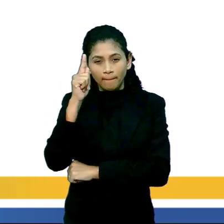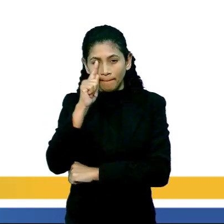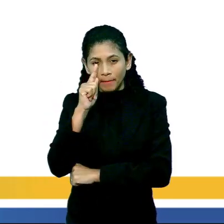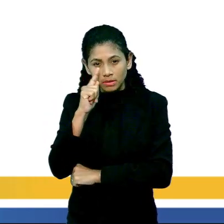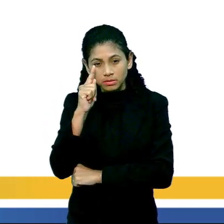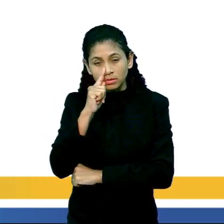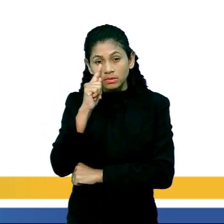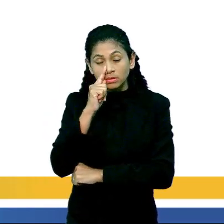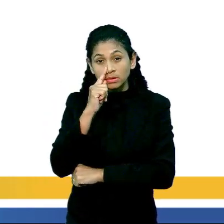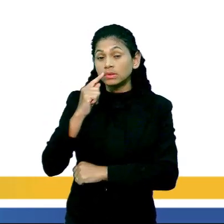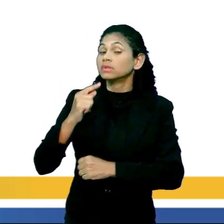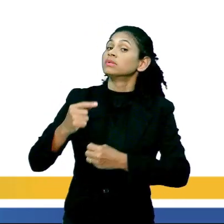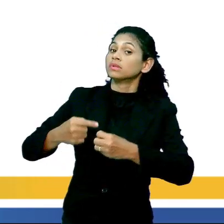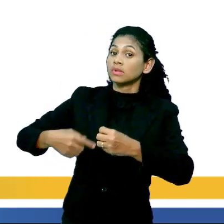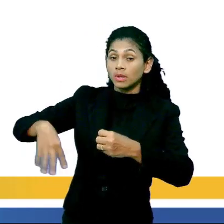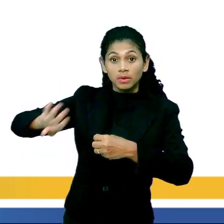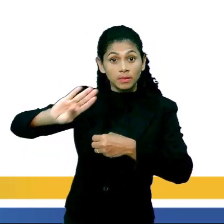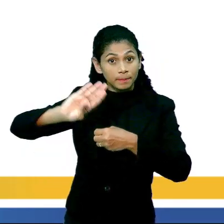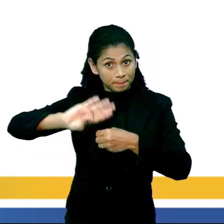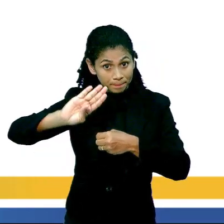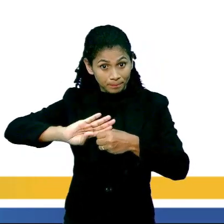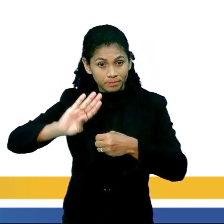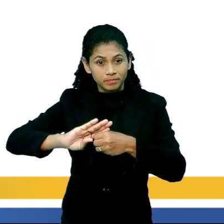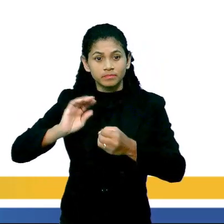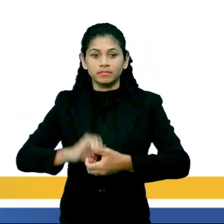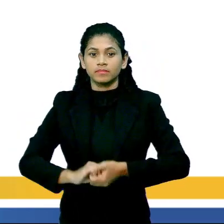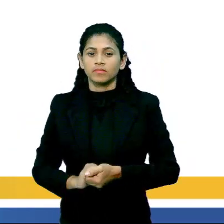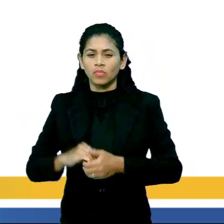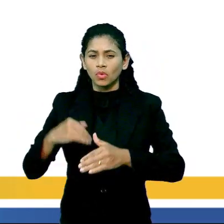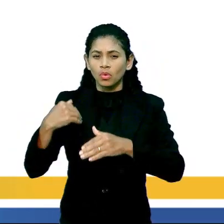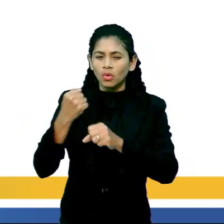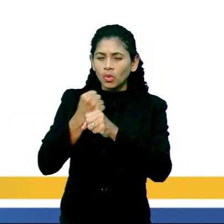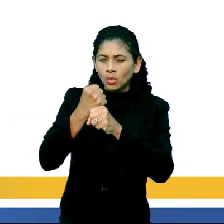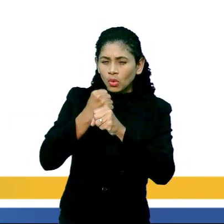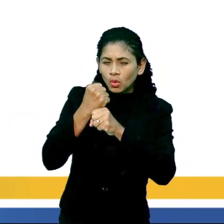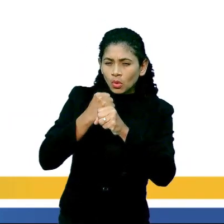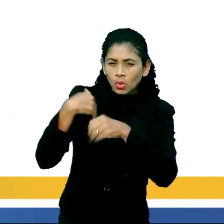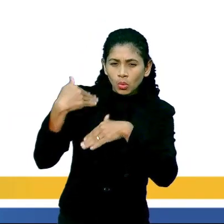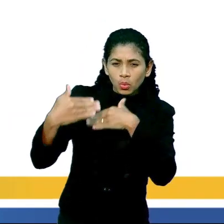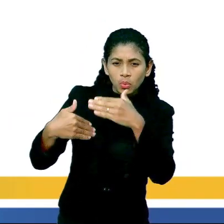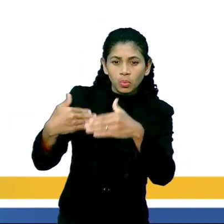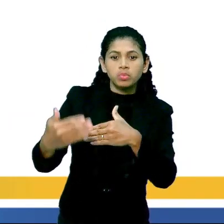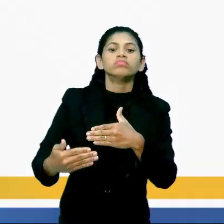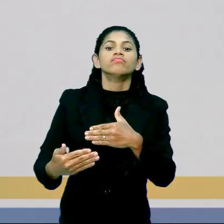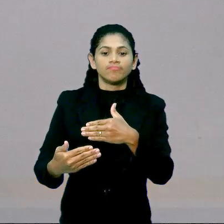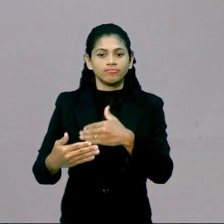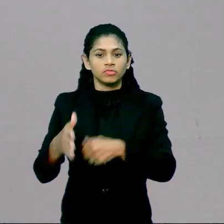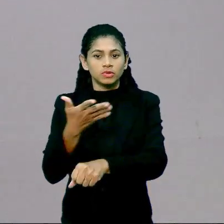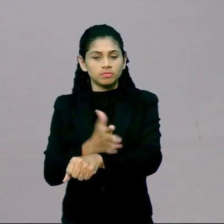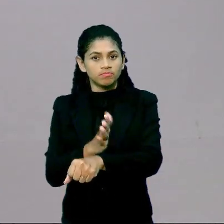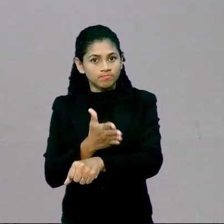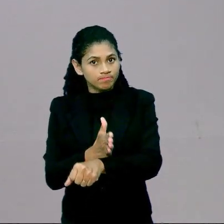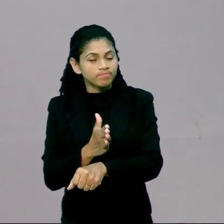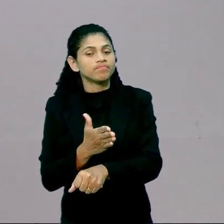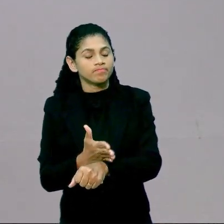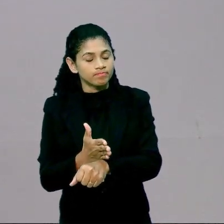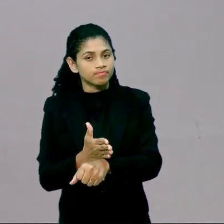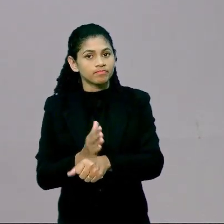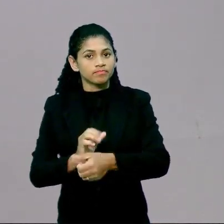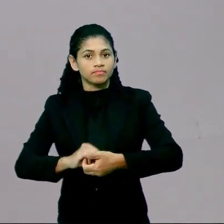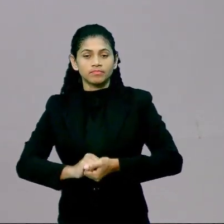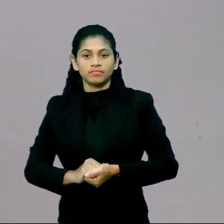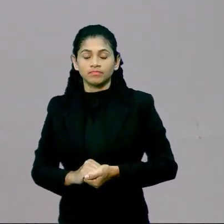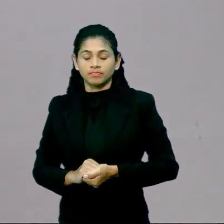se moldando às necessidades do povo, seja para combates em guerra ou para entretenimento. Foca nessa